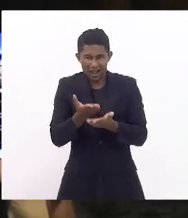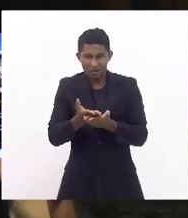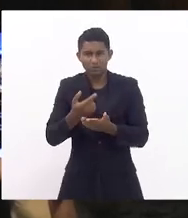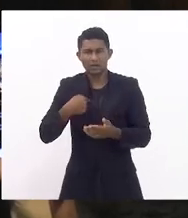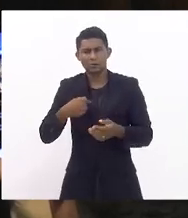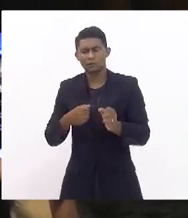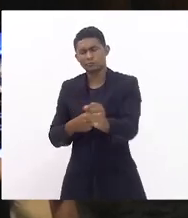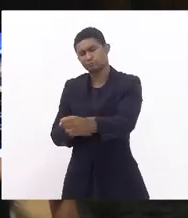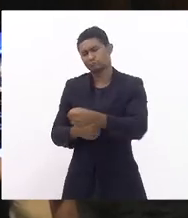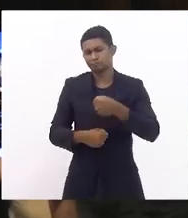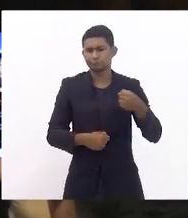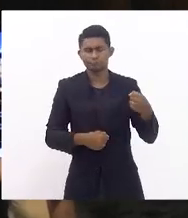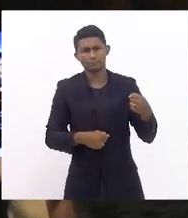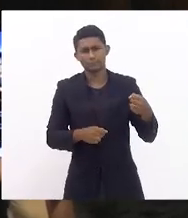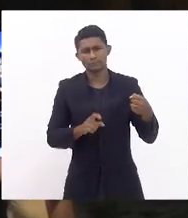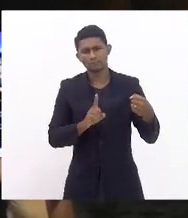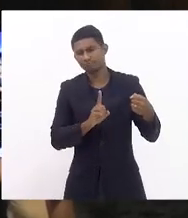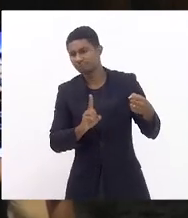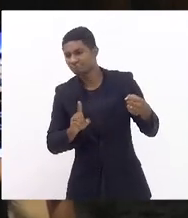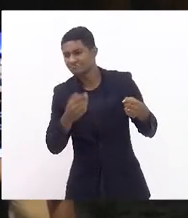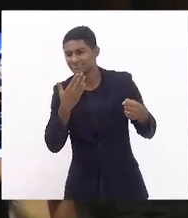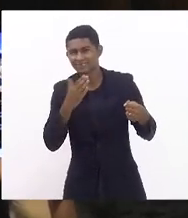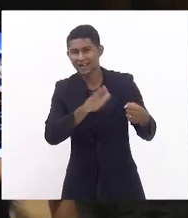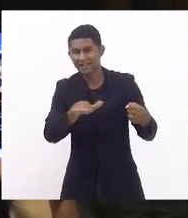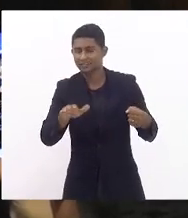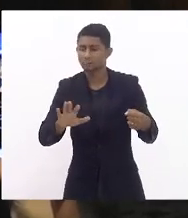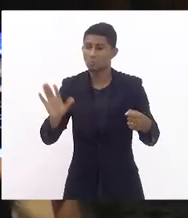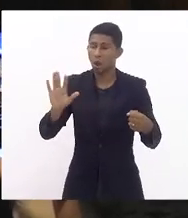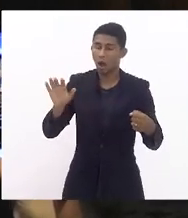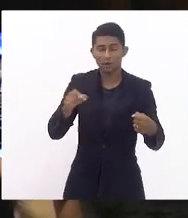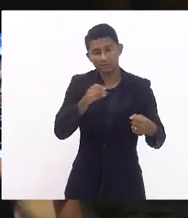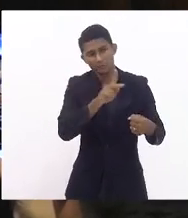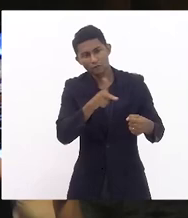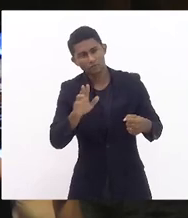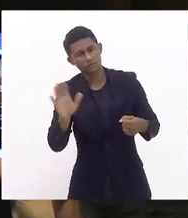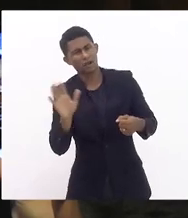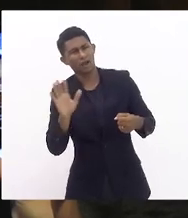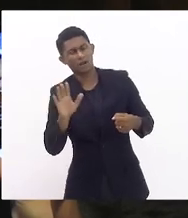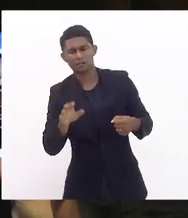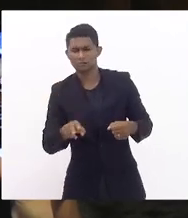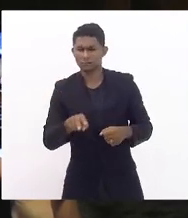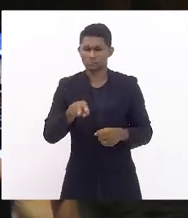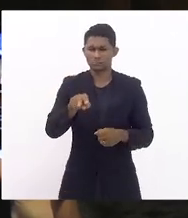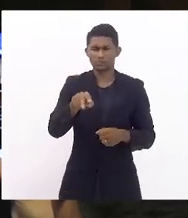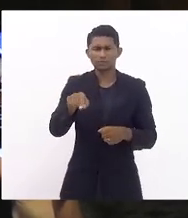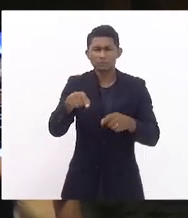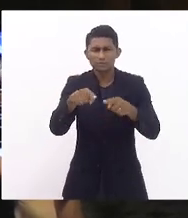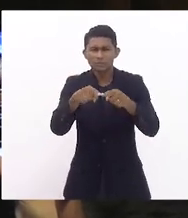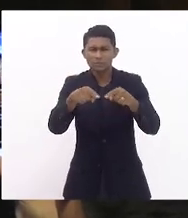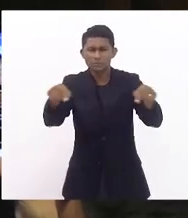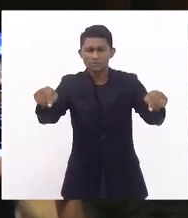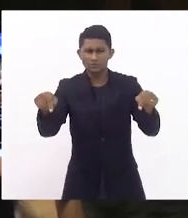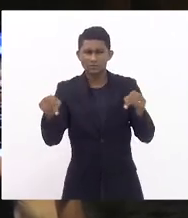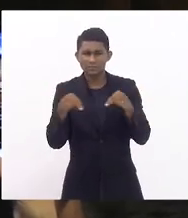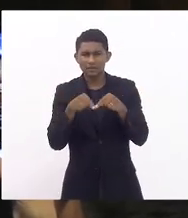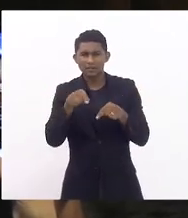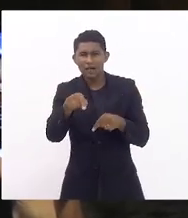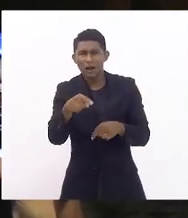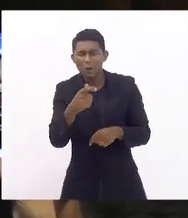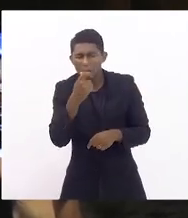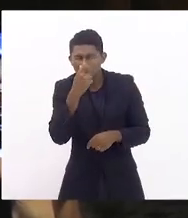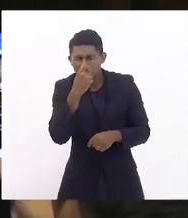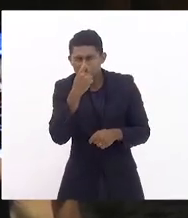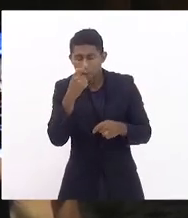eu cumprimentei todos eles, a professora, eu me deparei com uma sala de aula tão